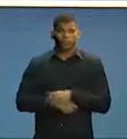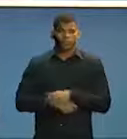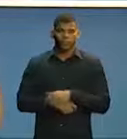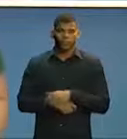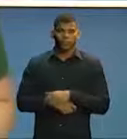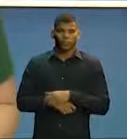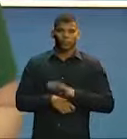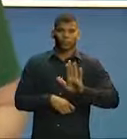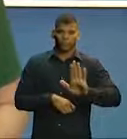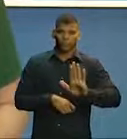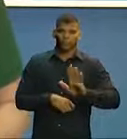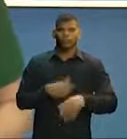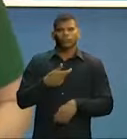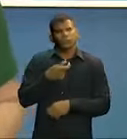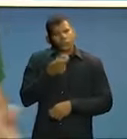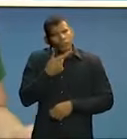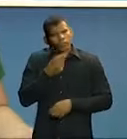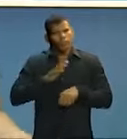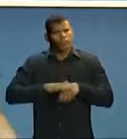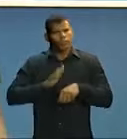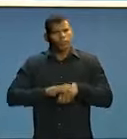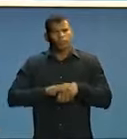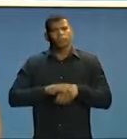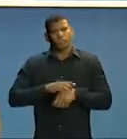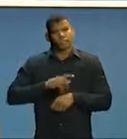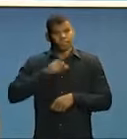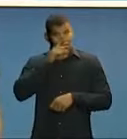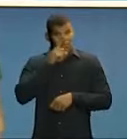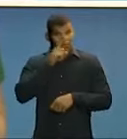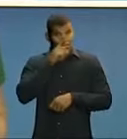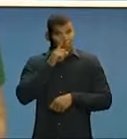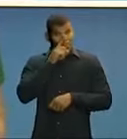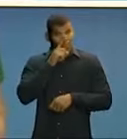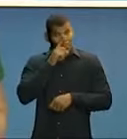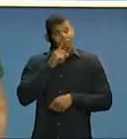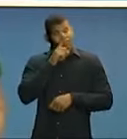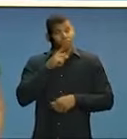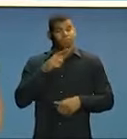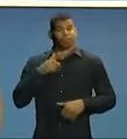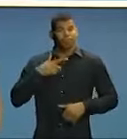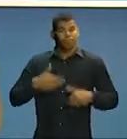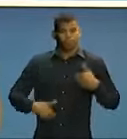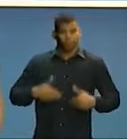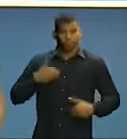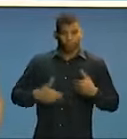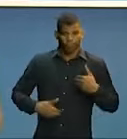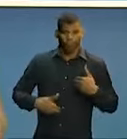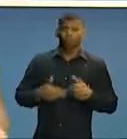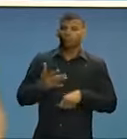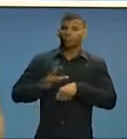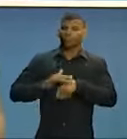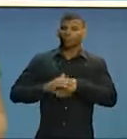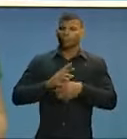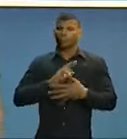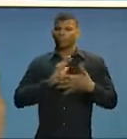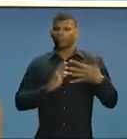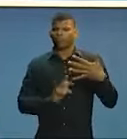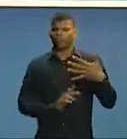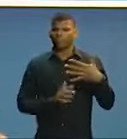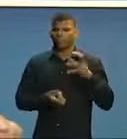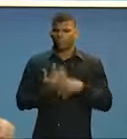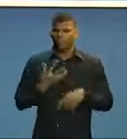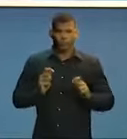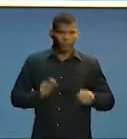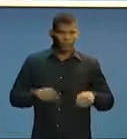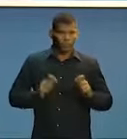A automedicação traz riscos para o organismo e pode levar à identificação tardia de diversas doenças. Mas